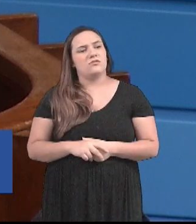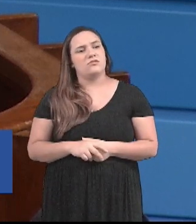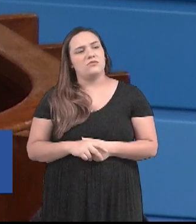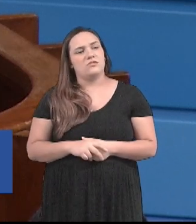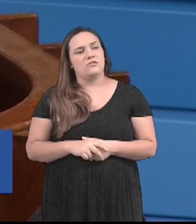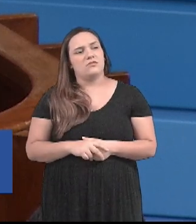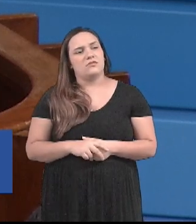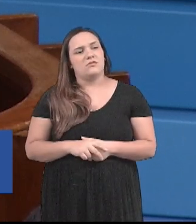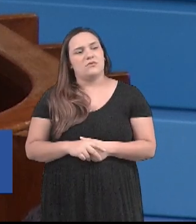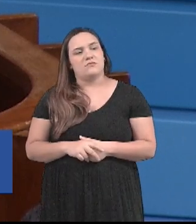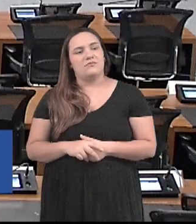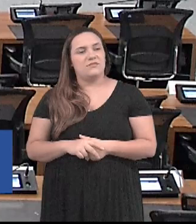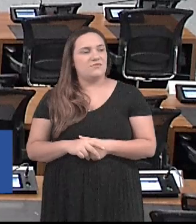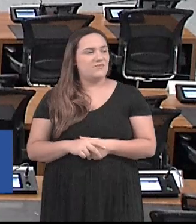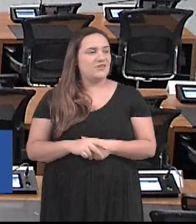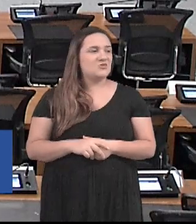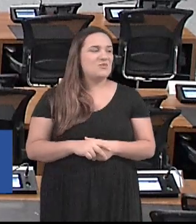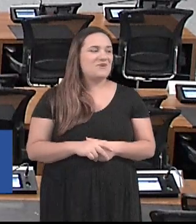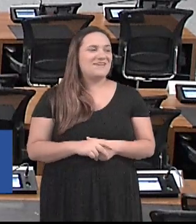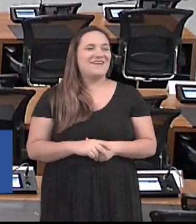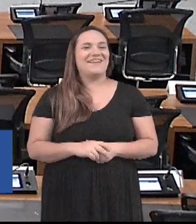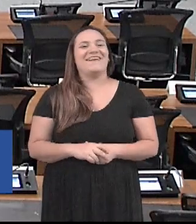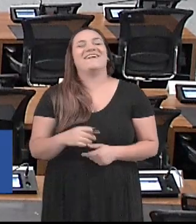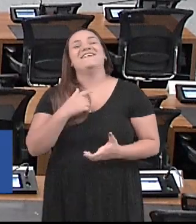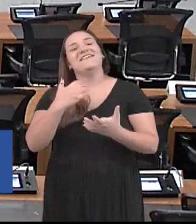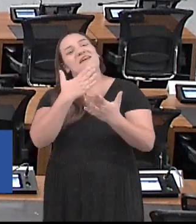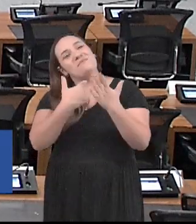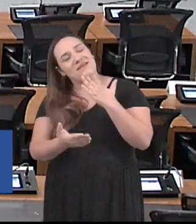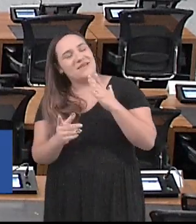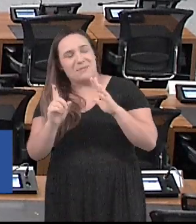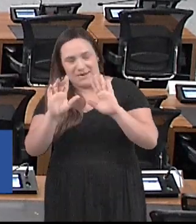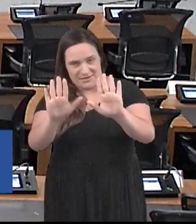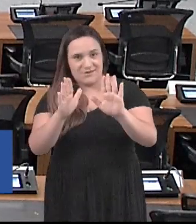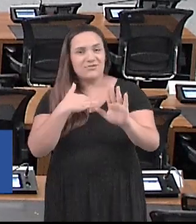deixa eu me perder aqui, me achar aqui, são